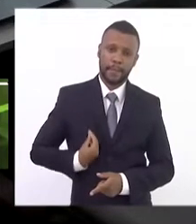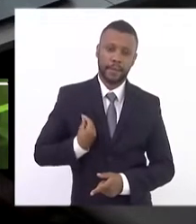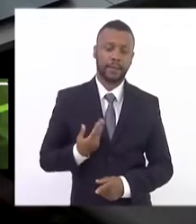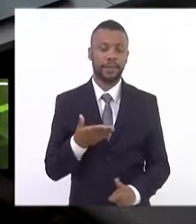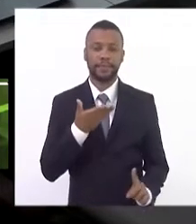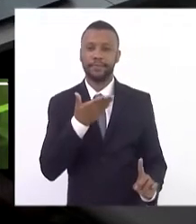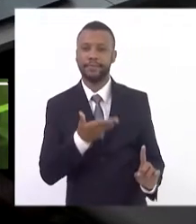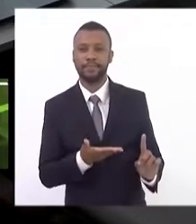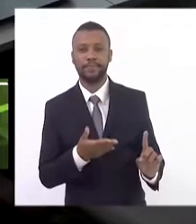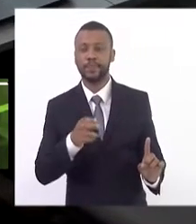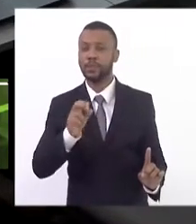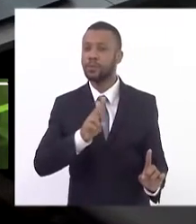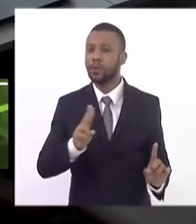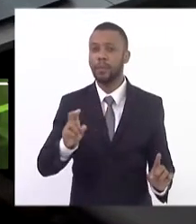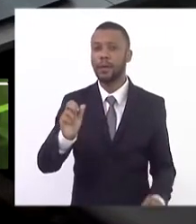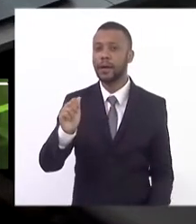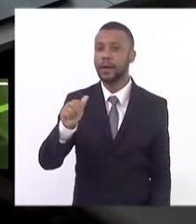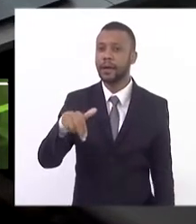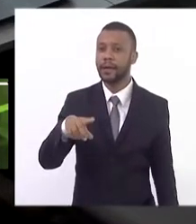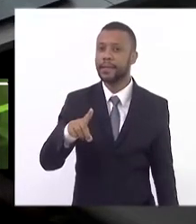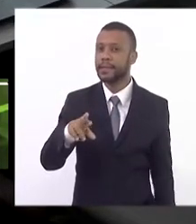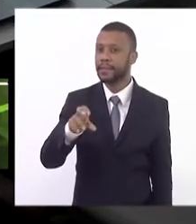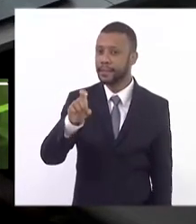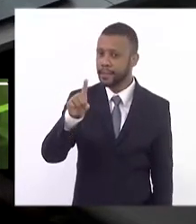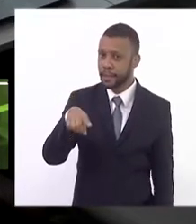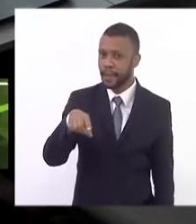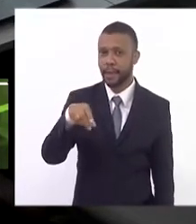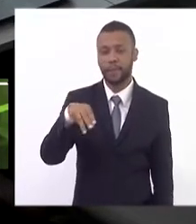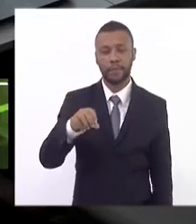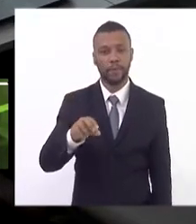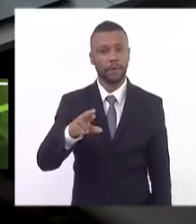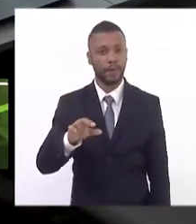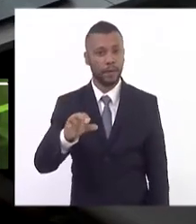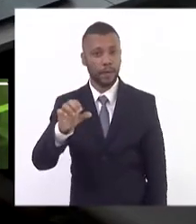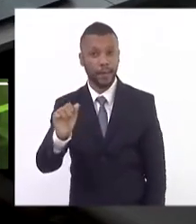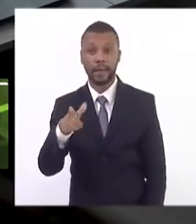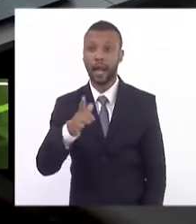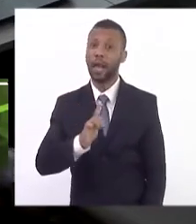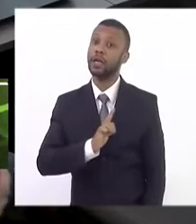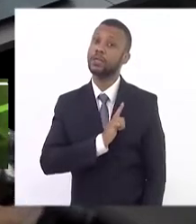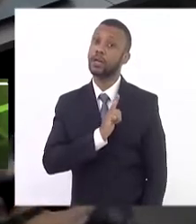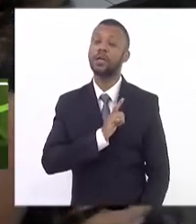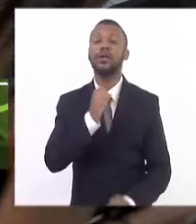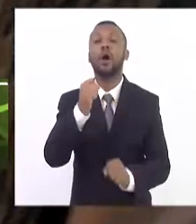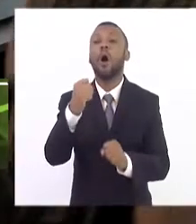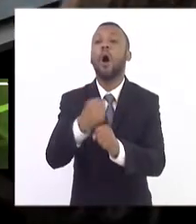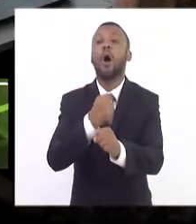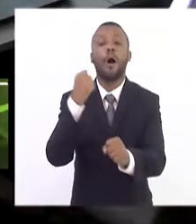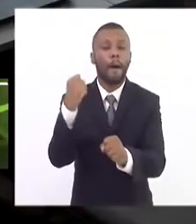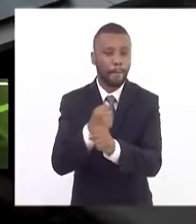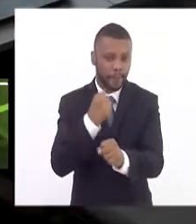do André Moreira, que é gerente de obras